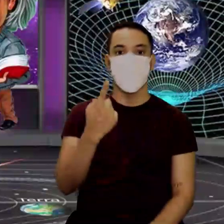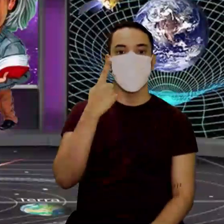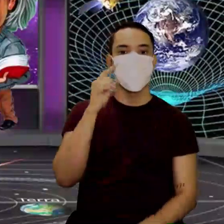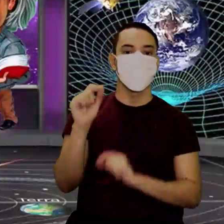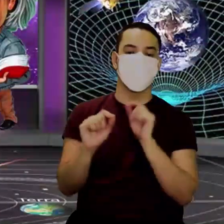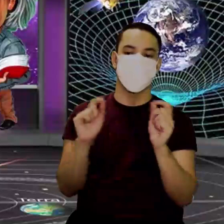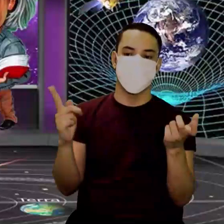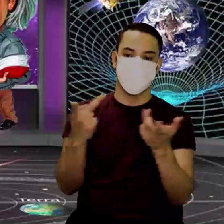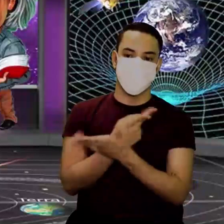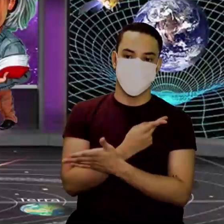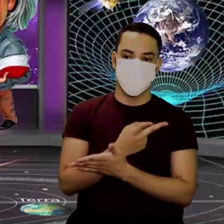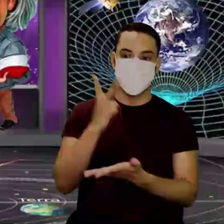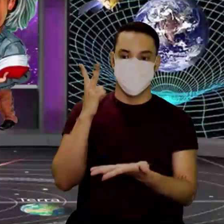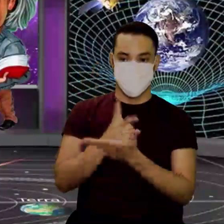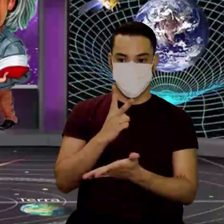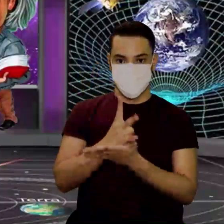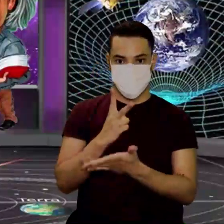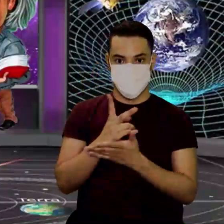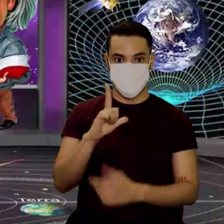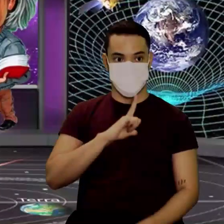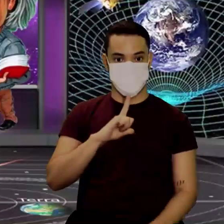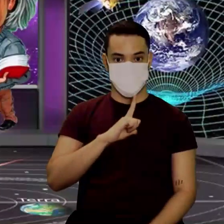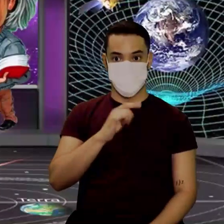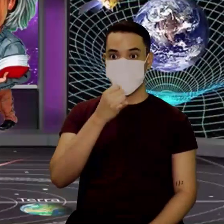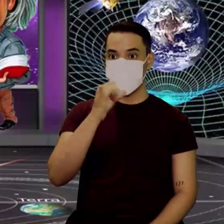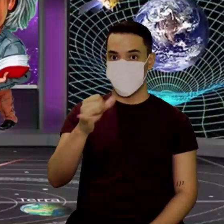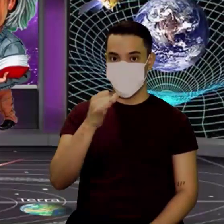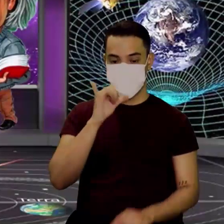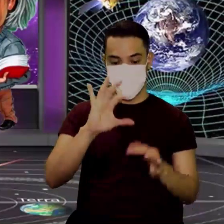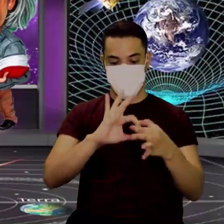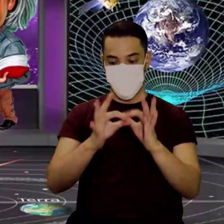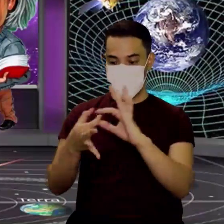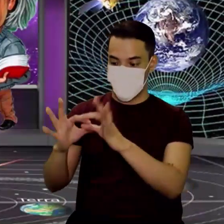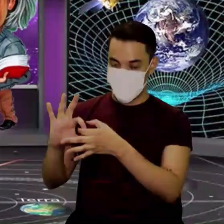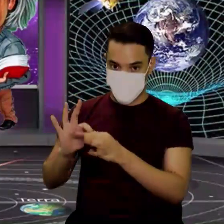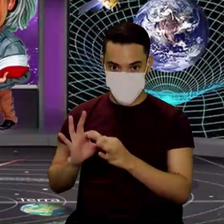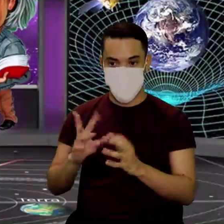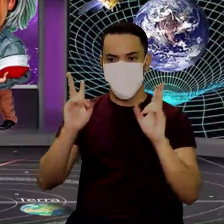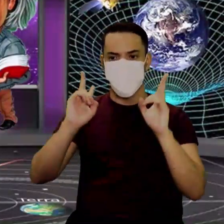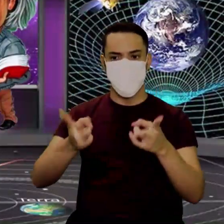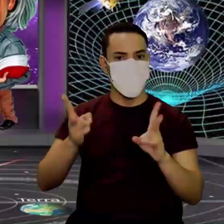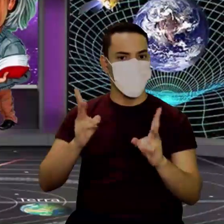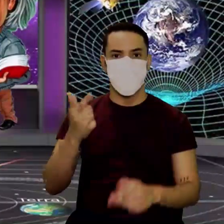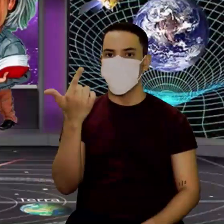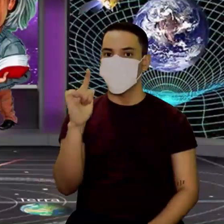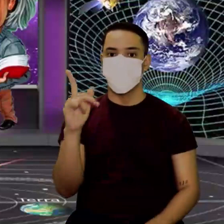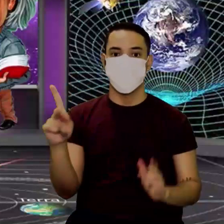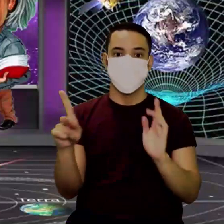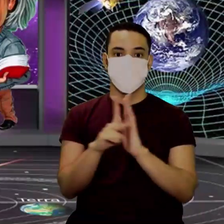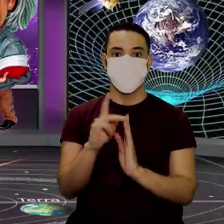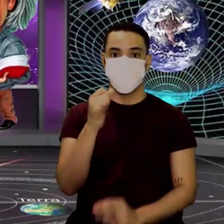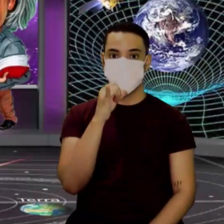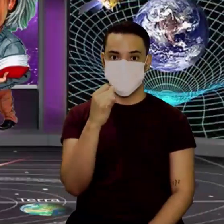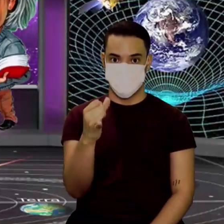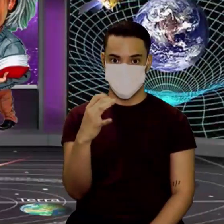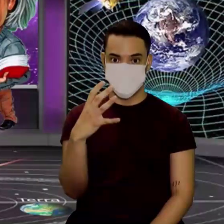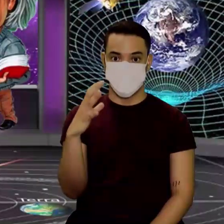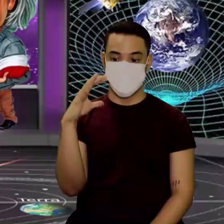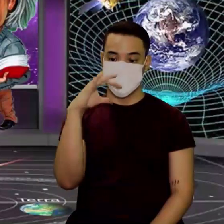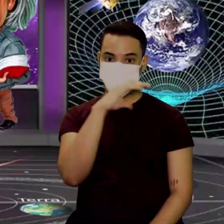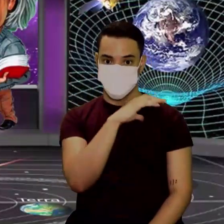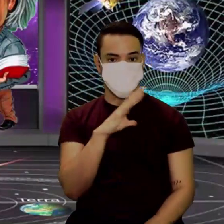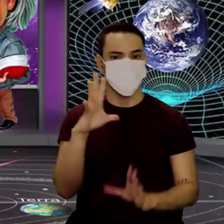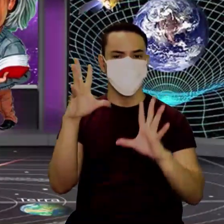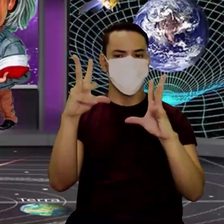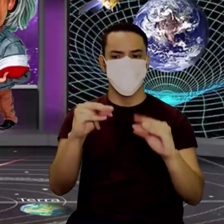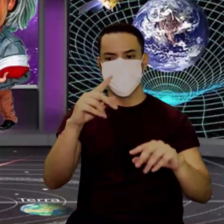acontece? Geralmente, quando passa a corrente elétrica, mesmo que não seja feito para aquecer, todo